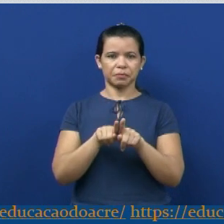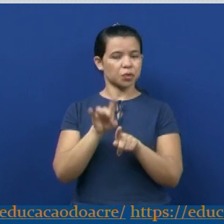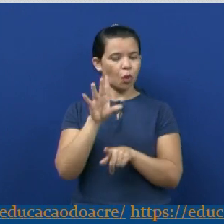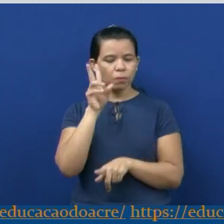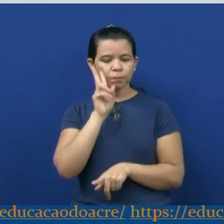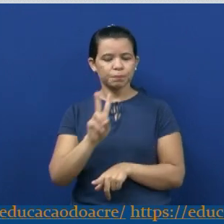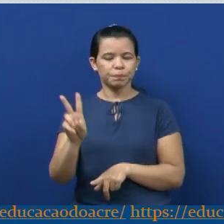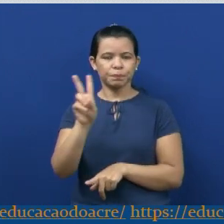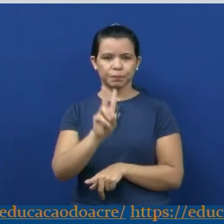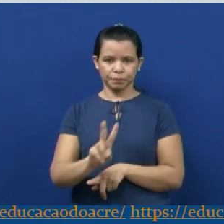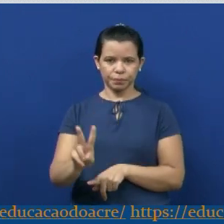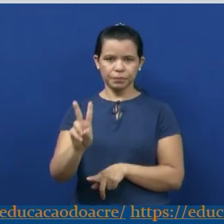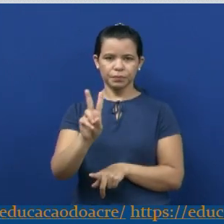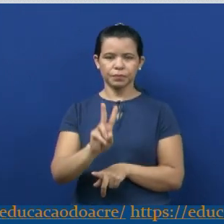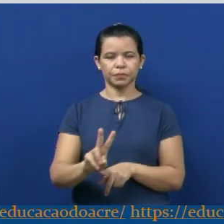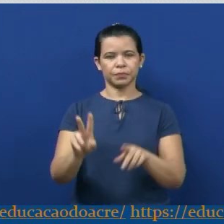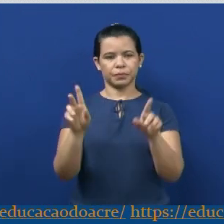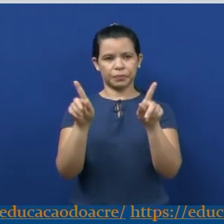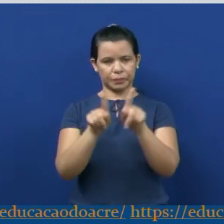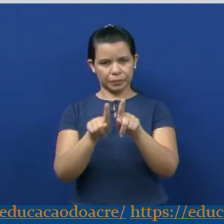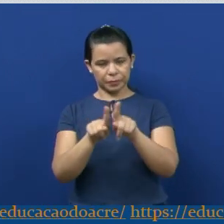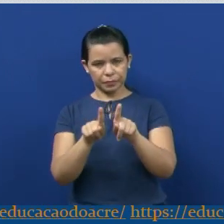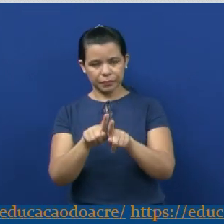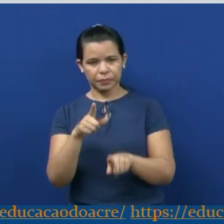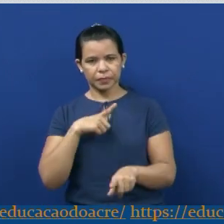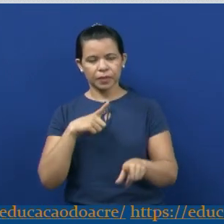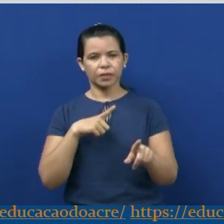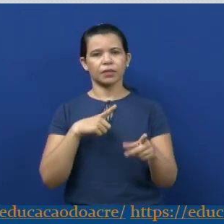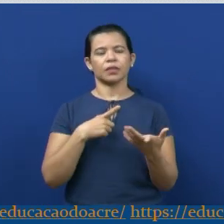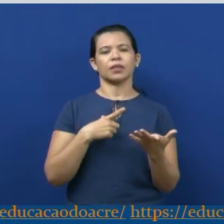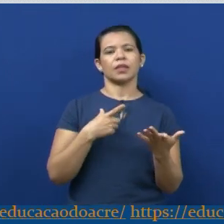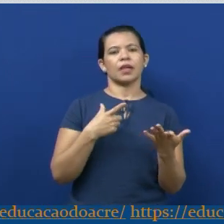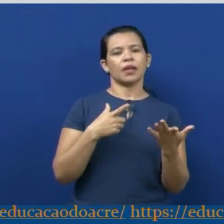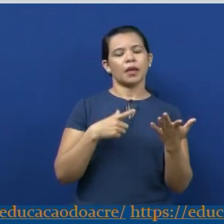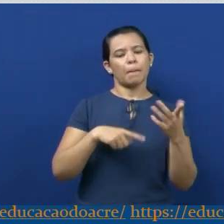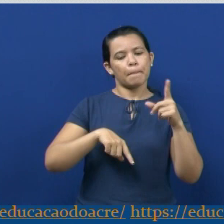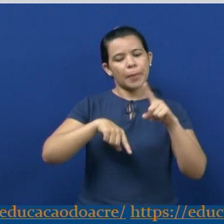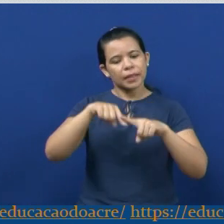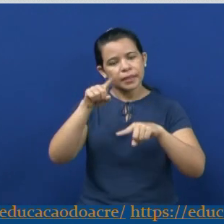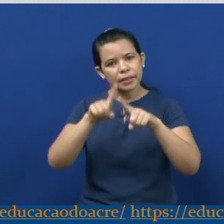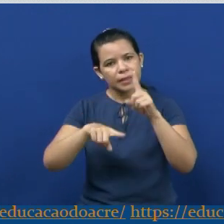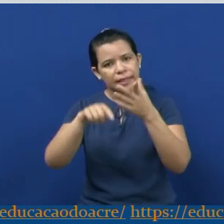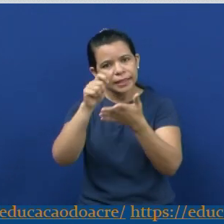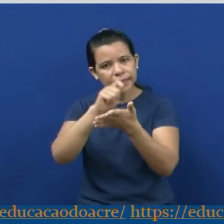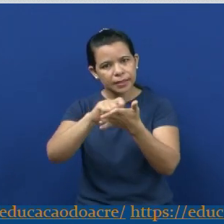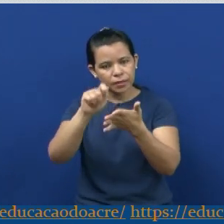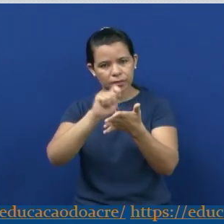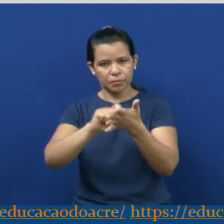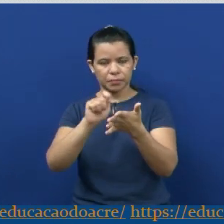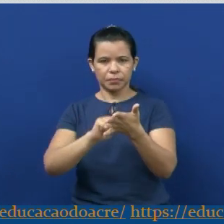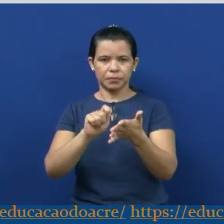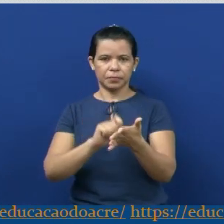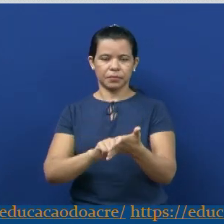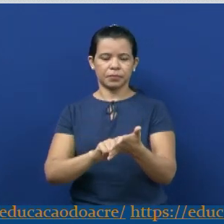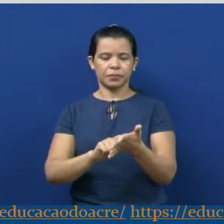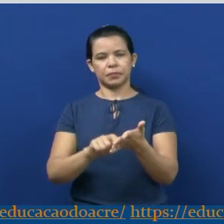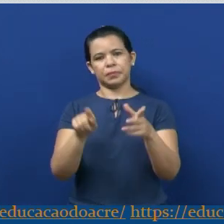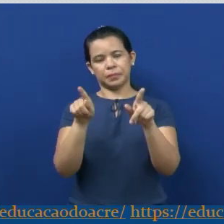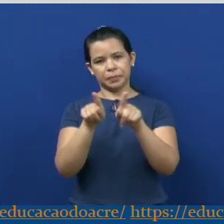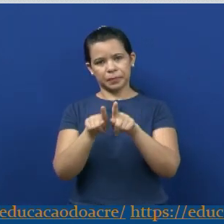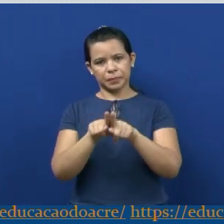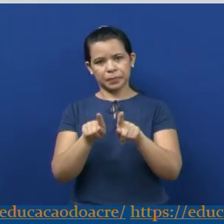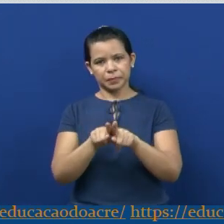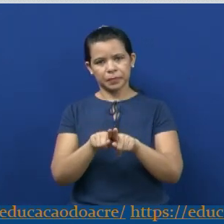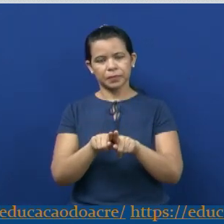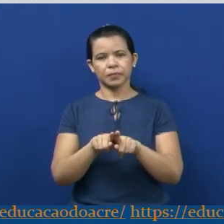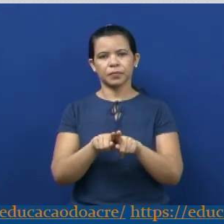visual. E temos as fontes materiais escritas. As escritas também são denominadas de